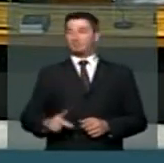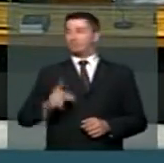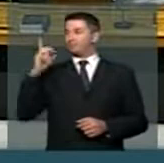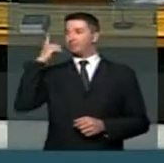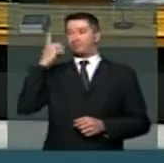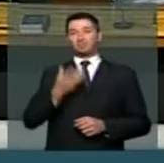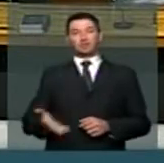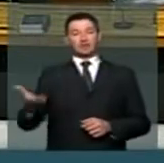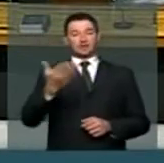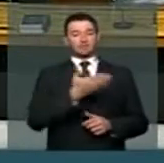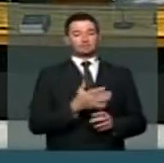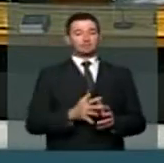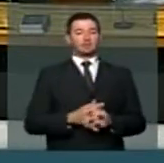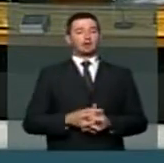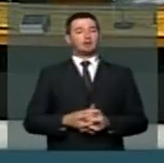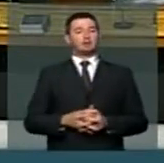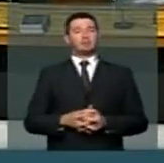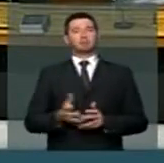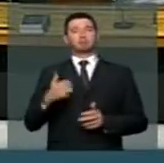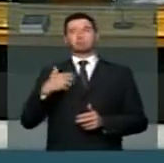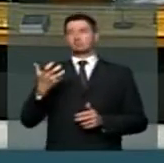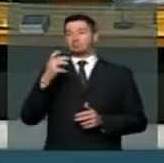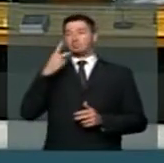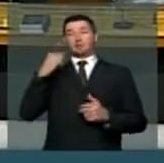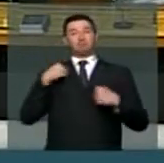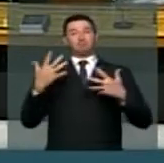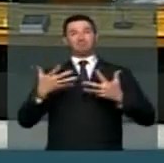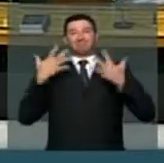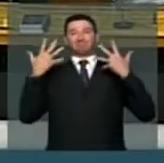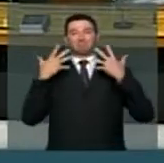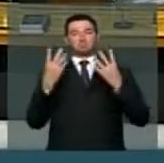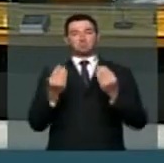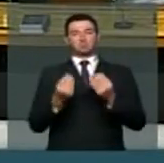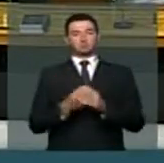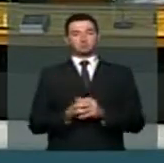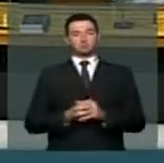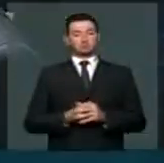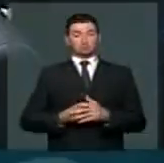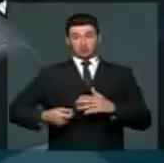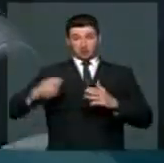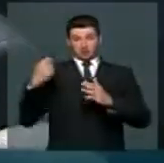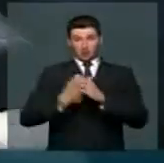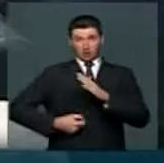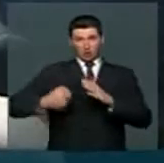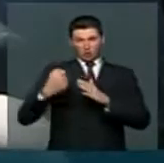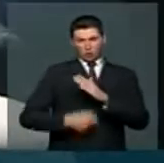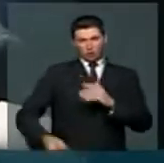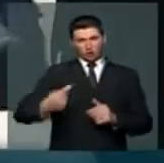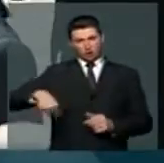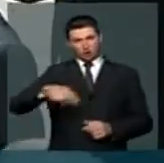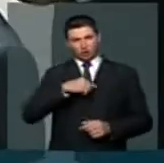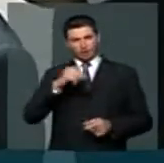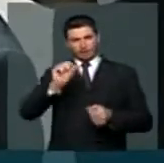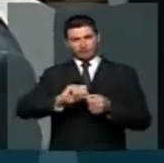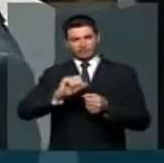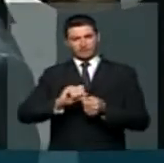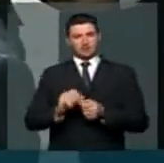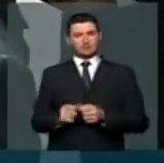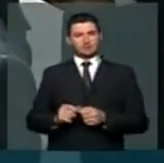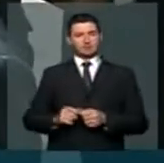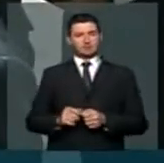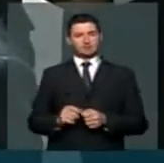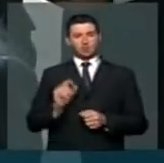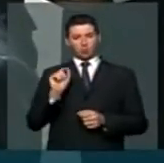deputados, quero dizer com muita alegria que a luta que travamos em